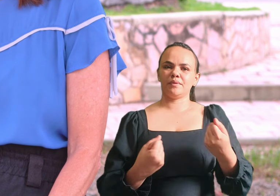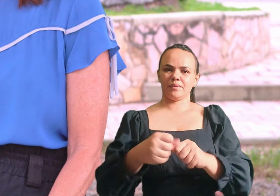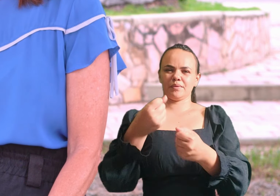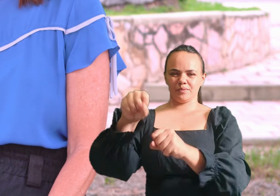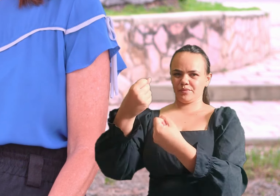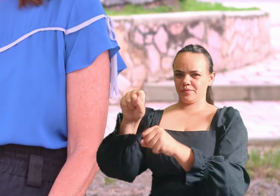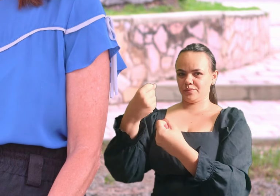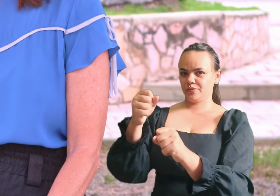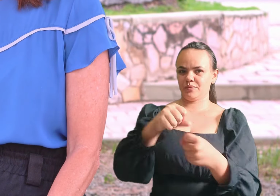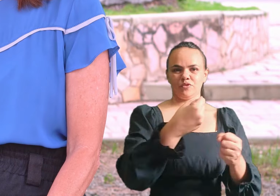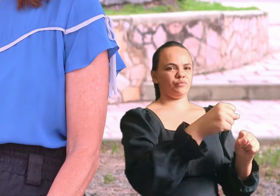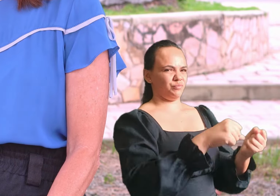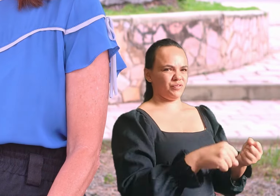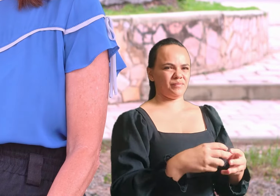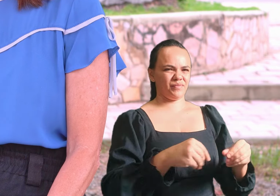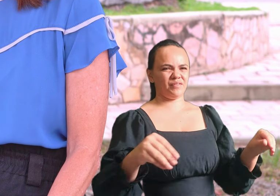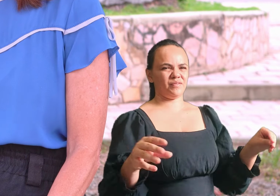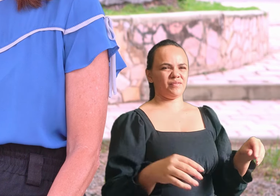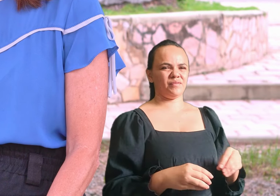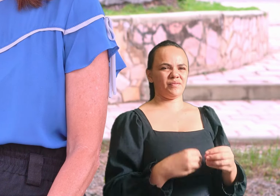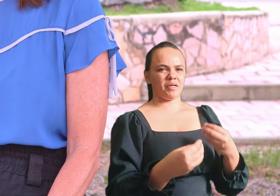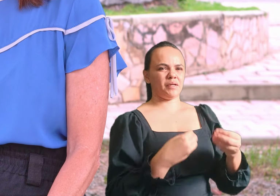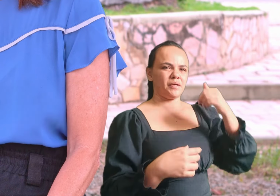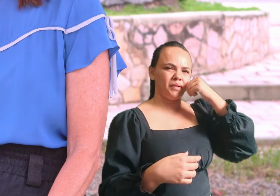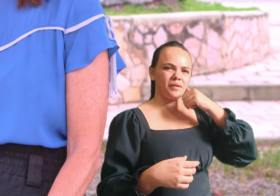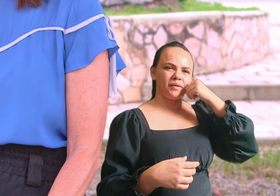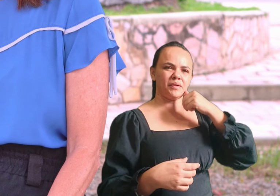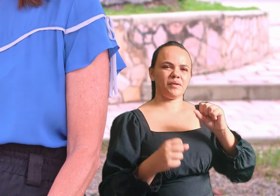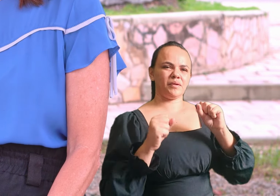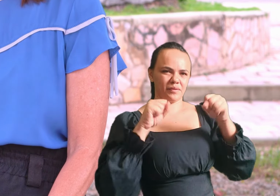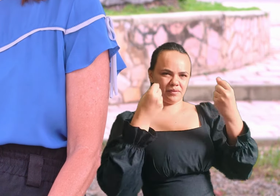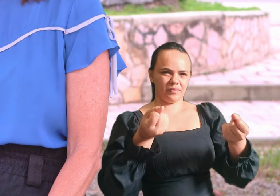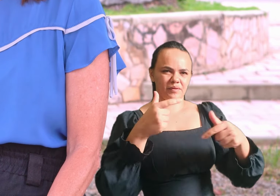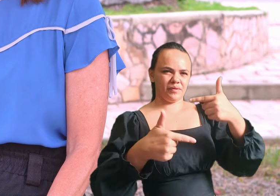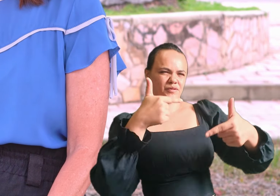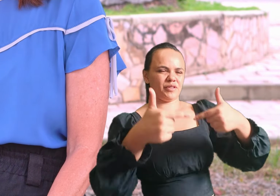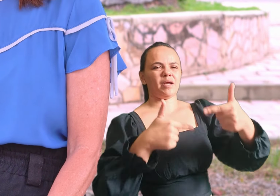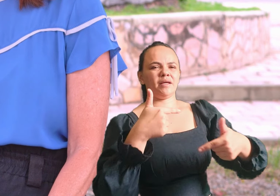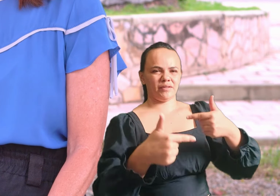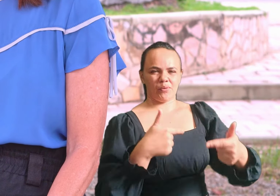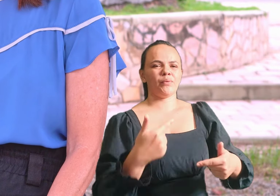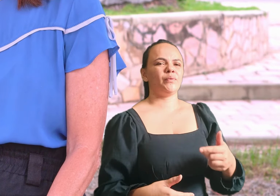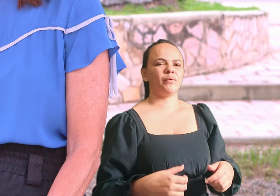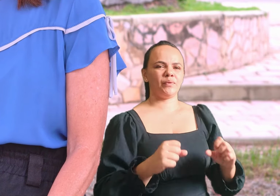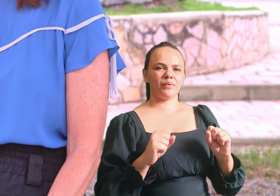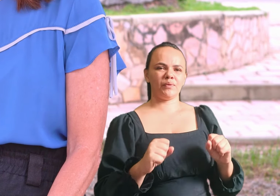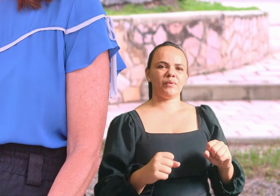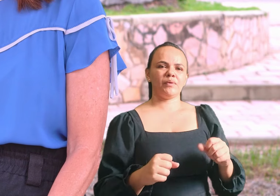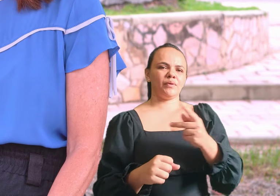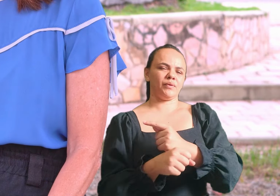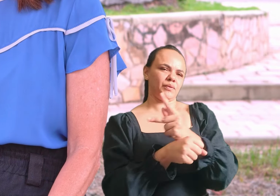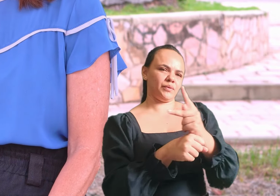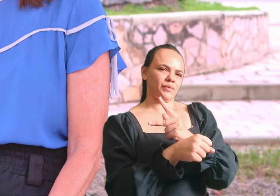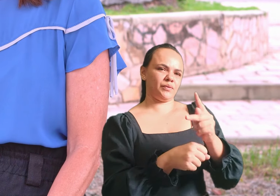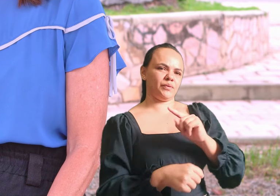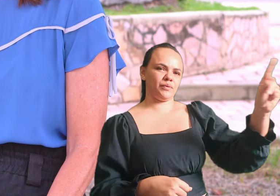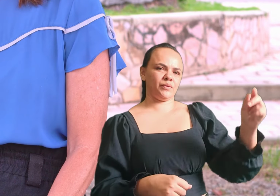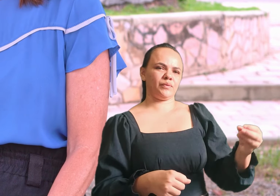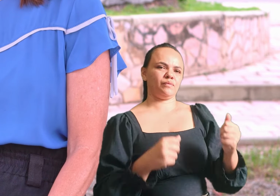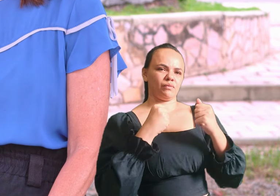terreiros eram mulheres trabalhadoras que buscavam na